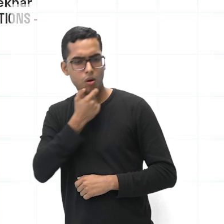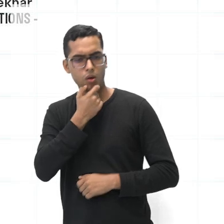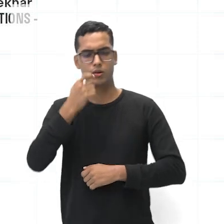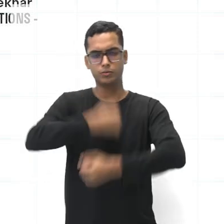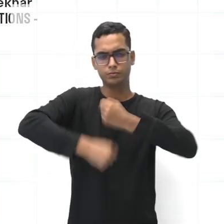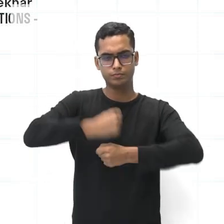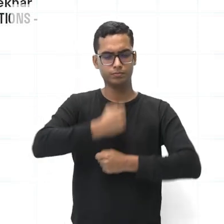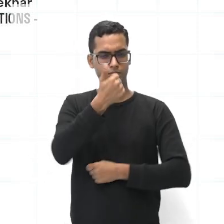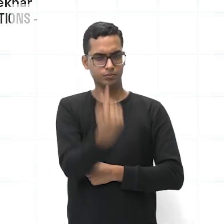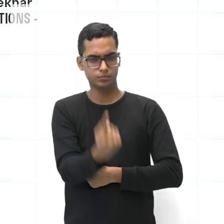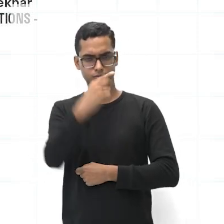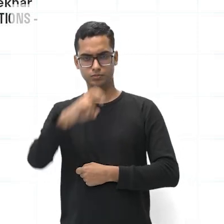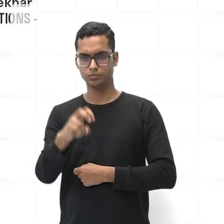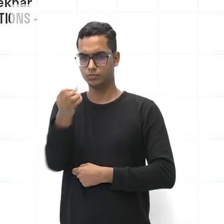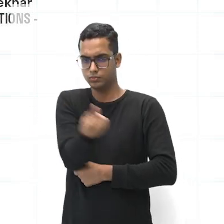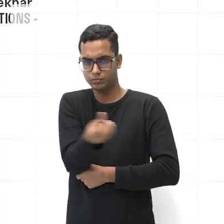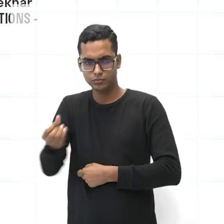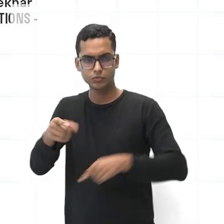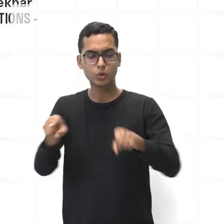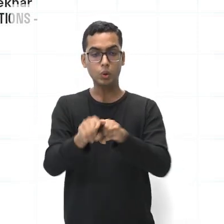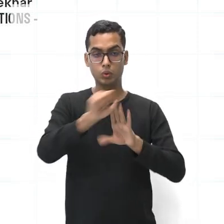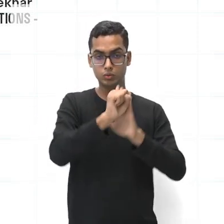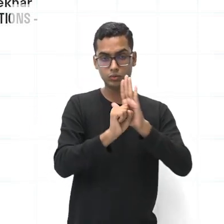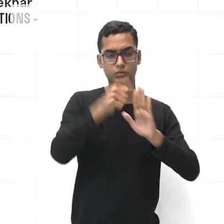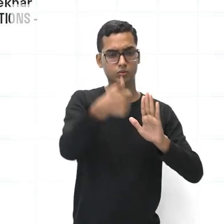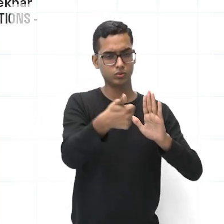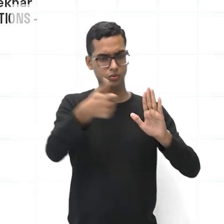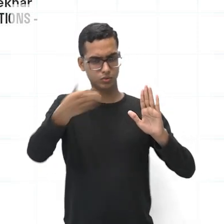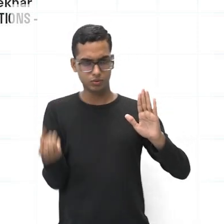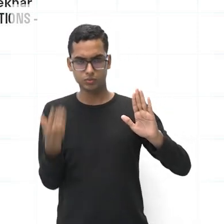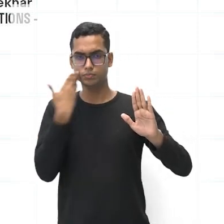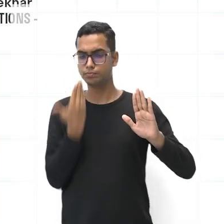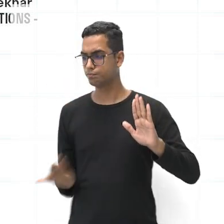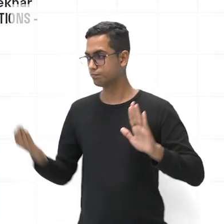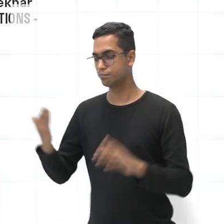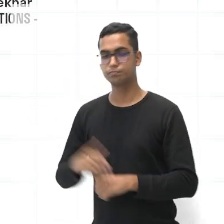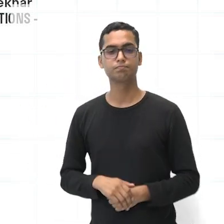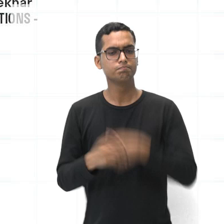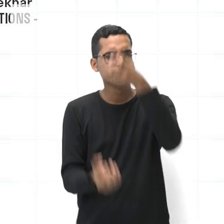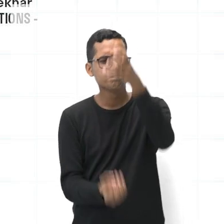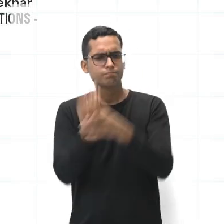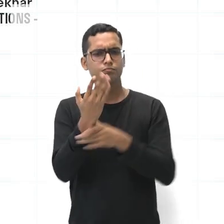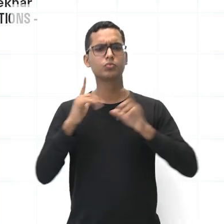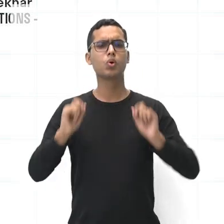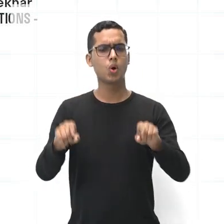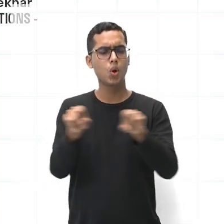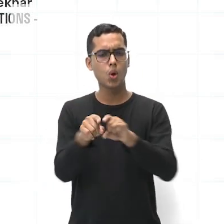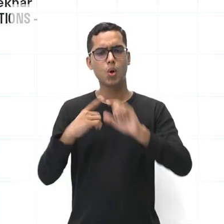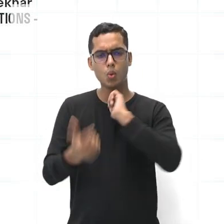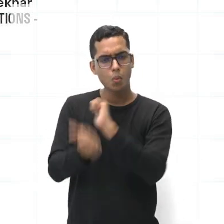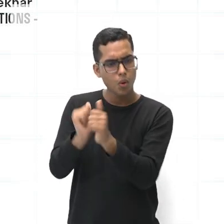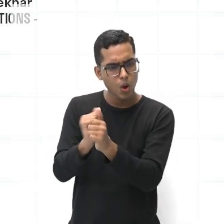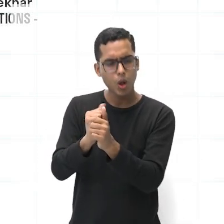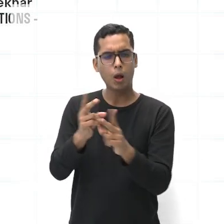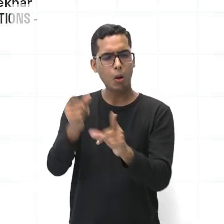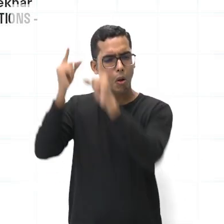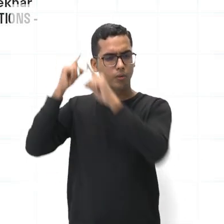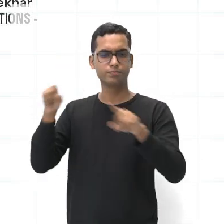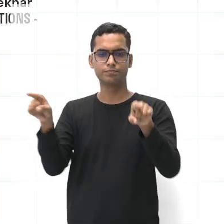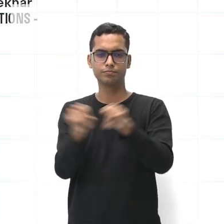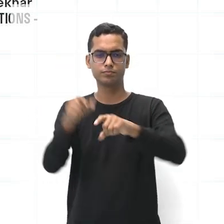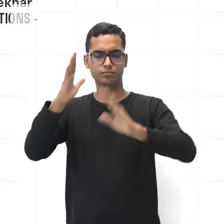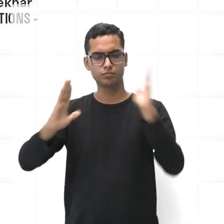ali em 1566, no século XVI. Ele surgiu a partir de um esporte